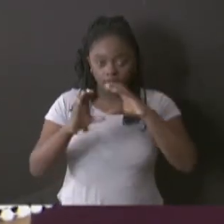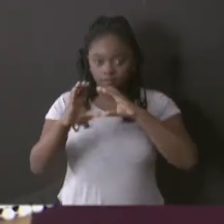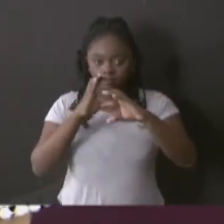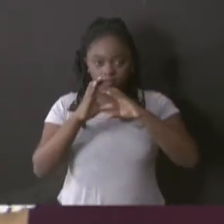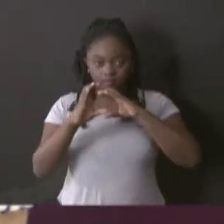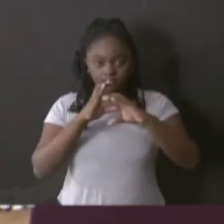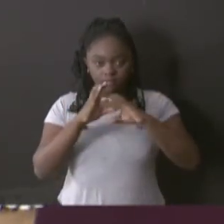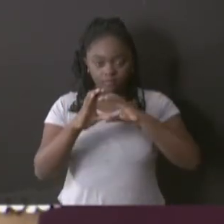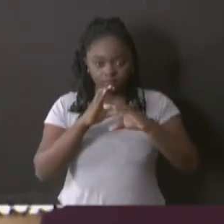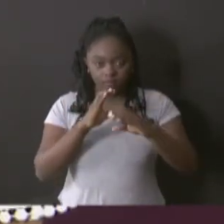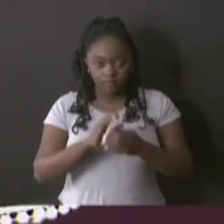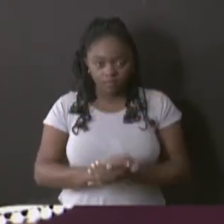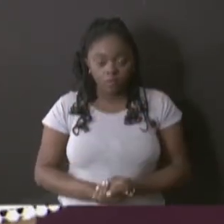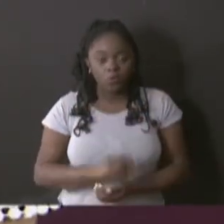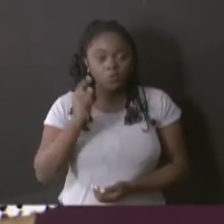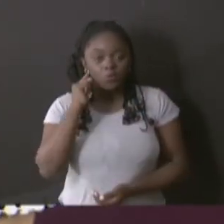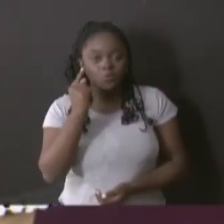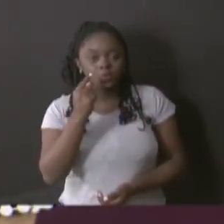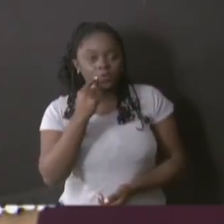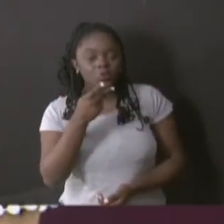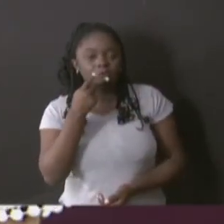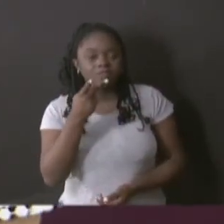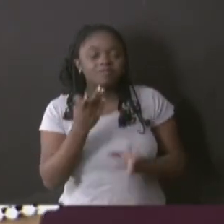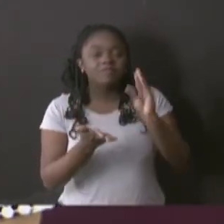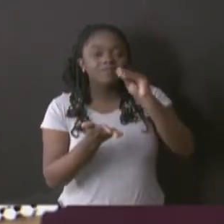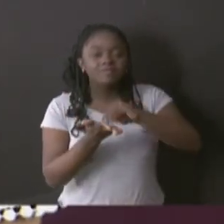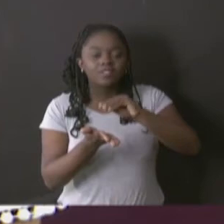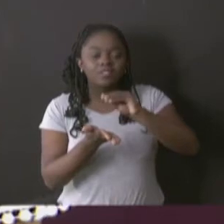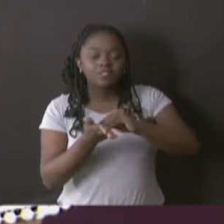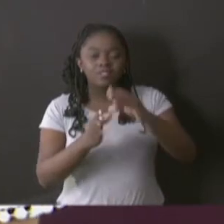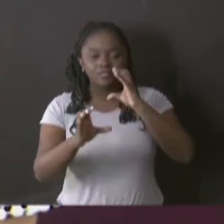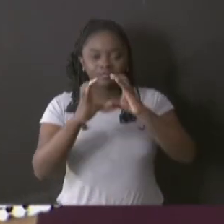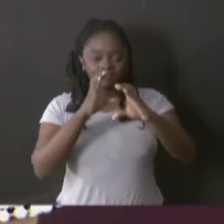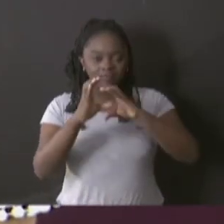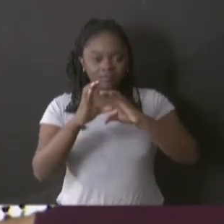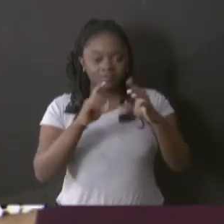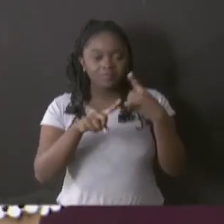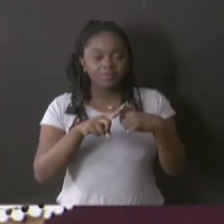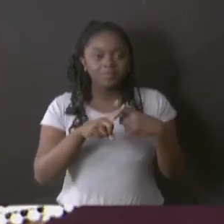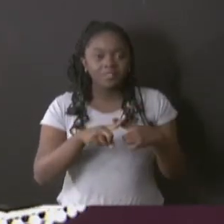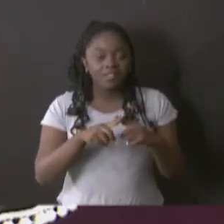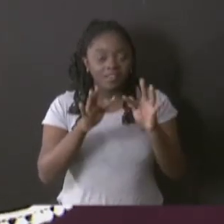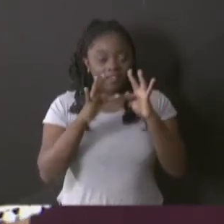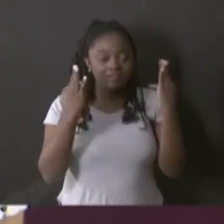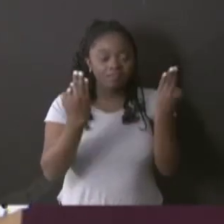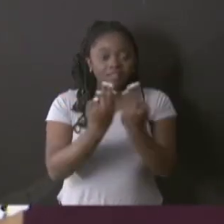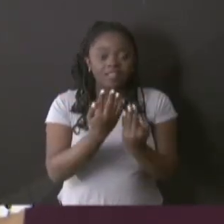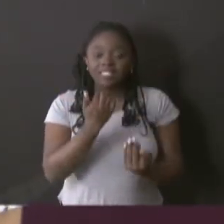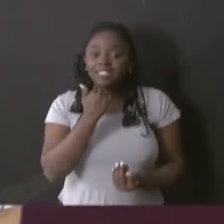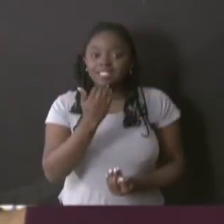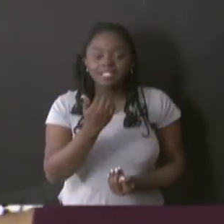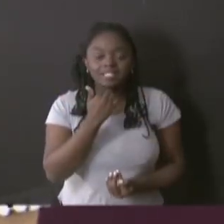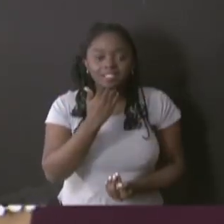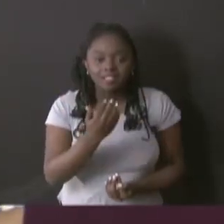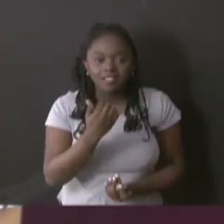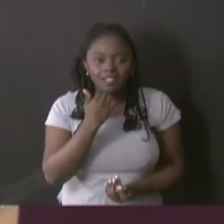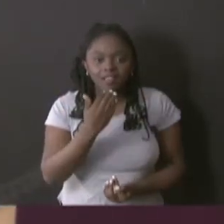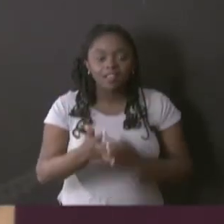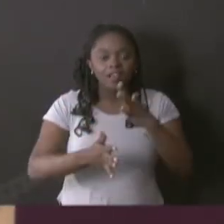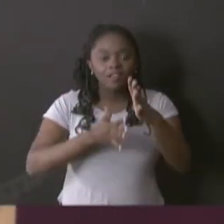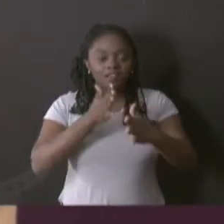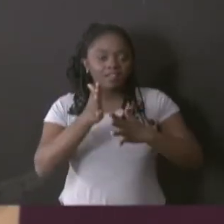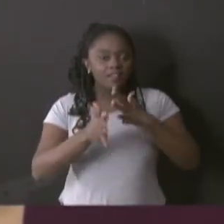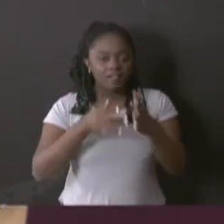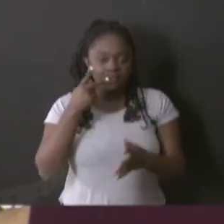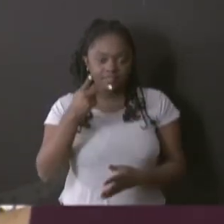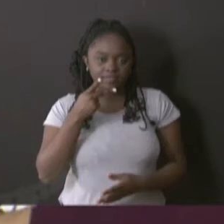surdo questiona a falta. A não comunicação. Porque ninguém fala a língua dele na família dele. Isso é muito